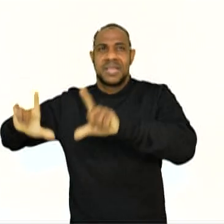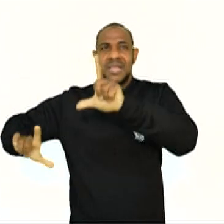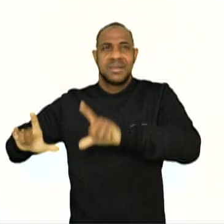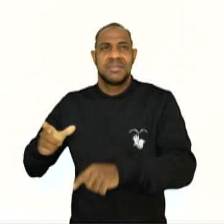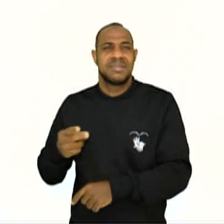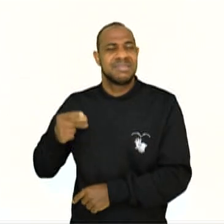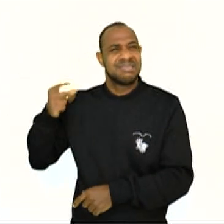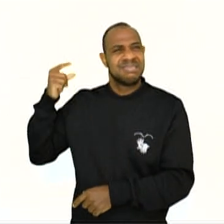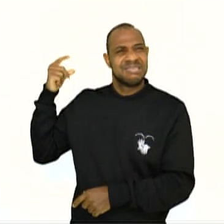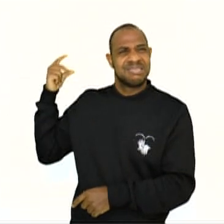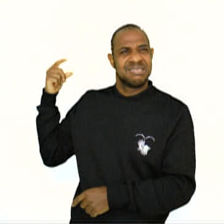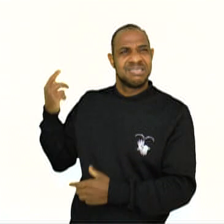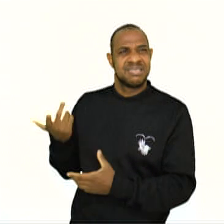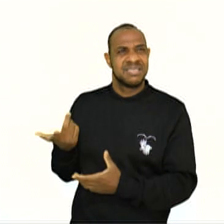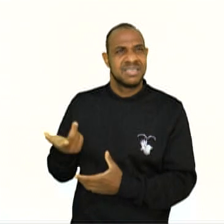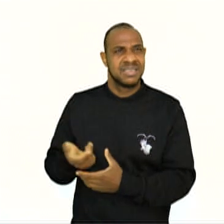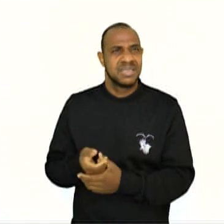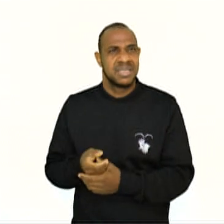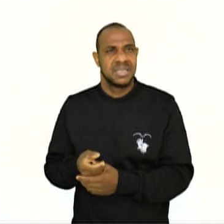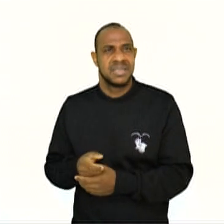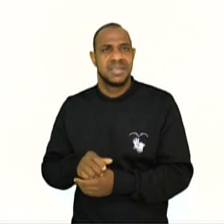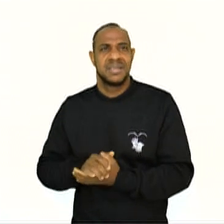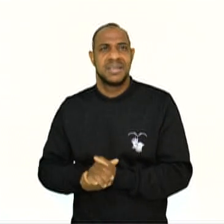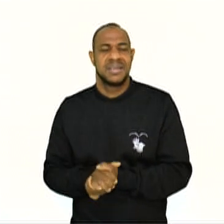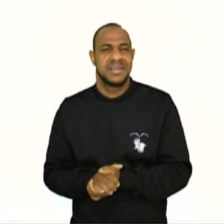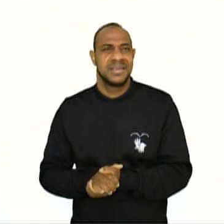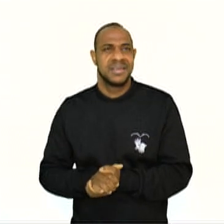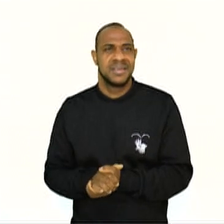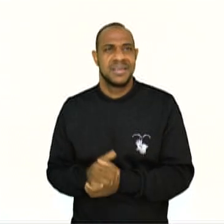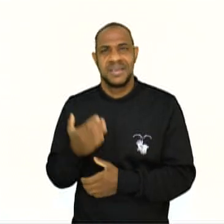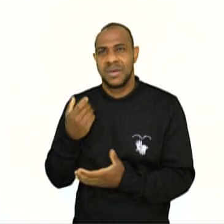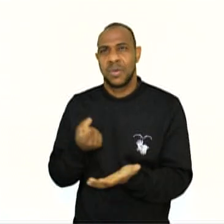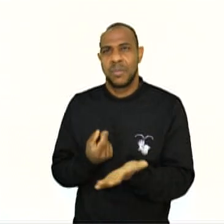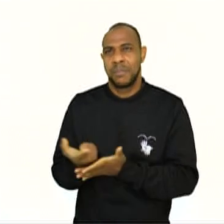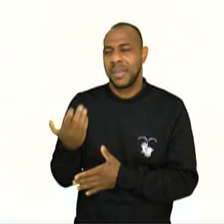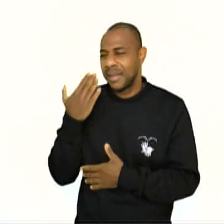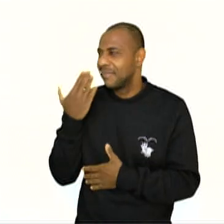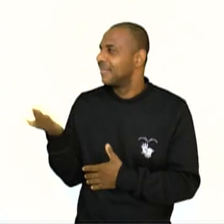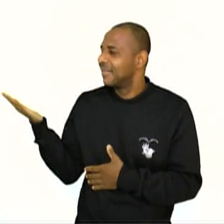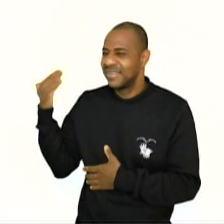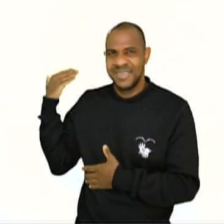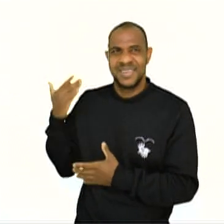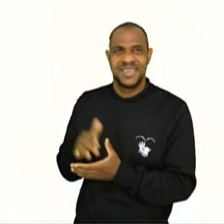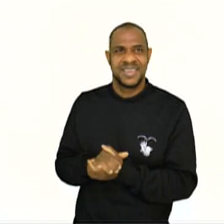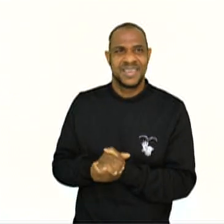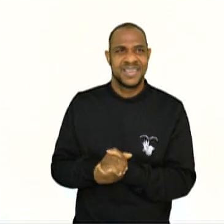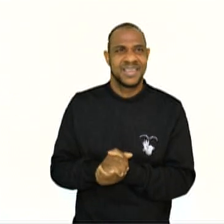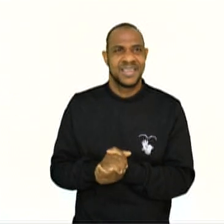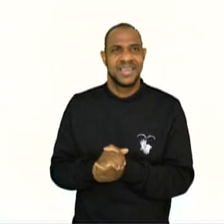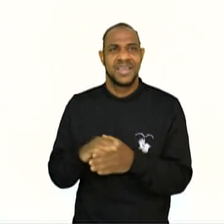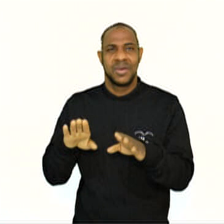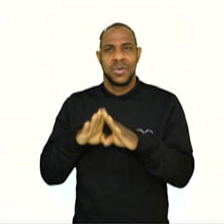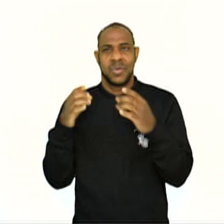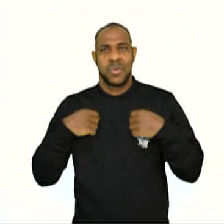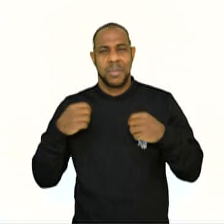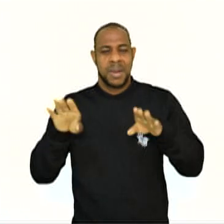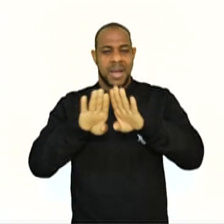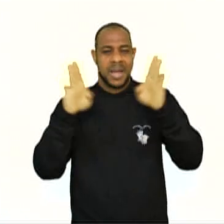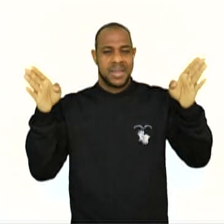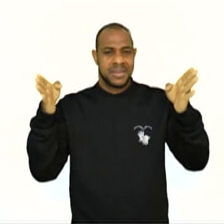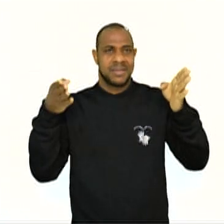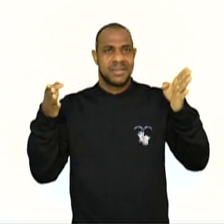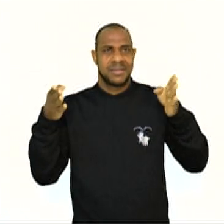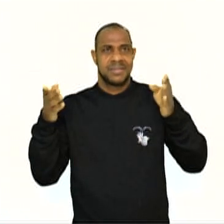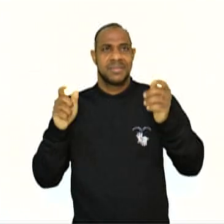pareça, viu? Aquilo é uma televisão. Era um móvel dentro de casa. O pessoal comprava aí um guarda-roupa, um armário,